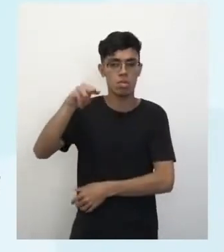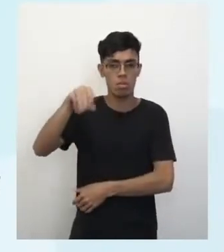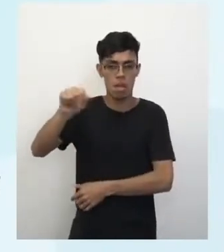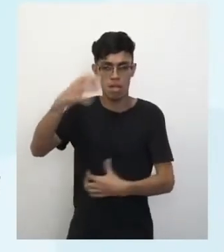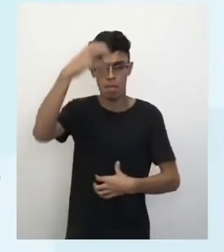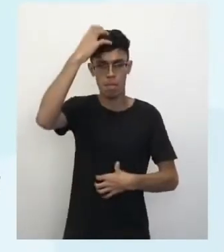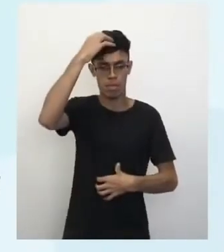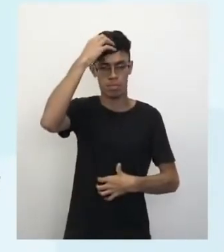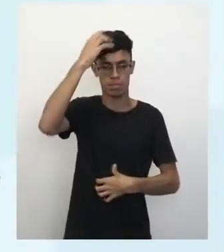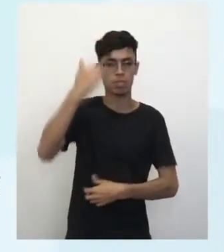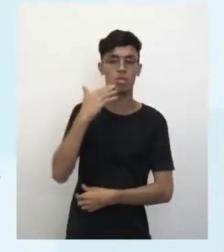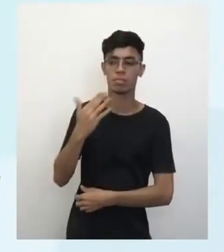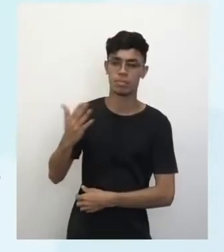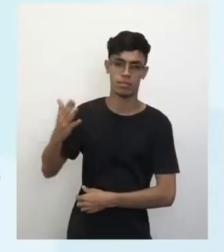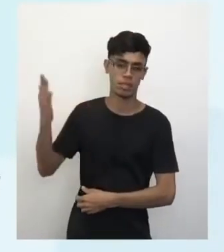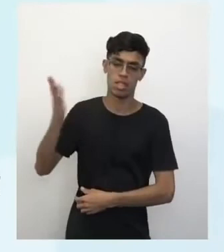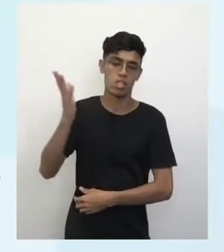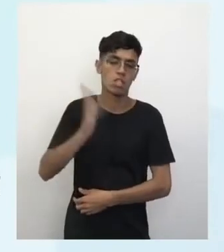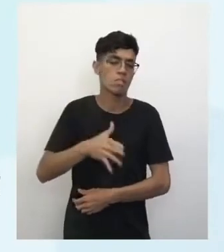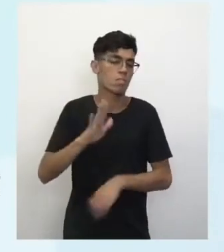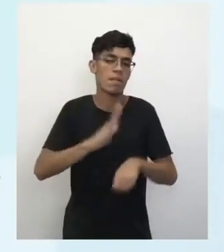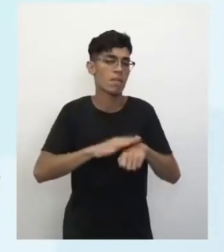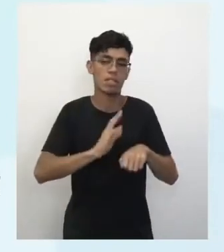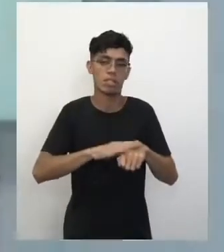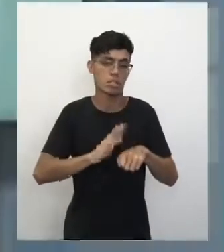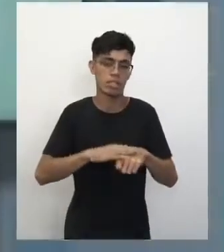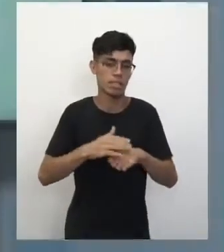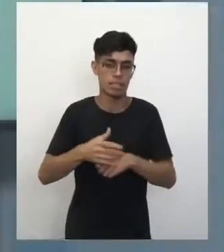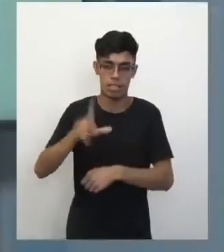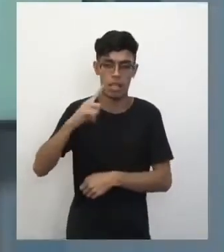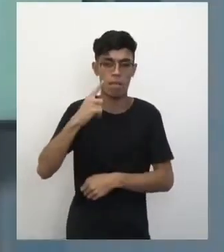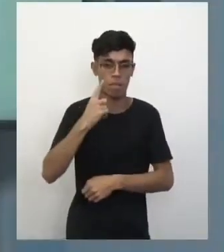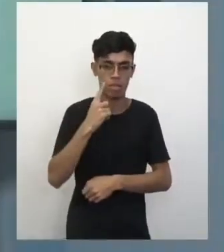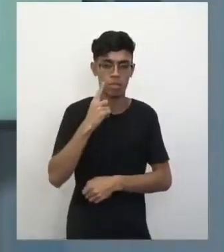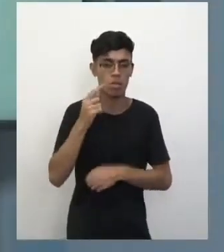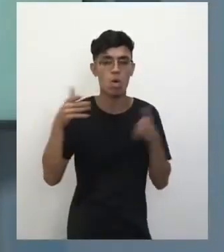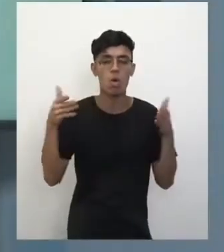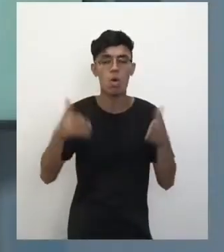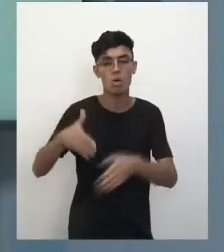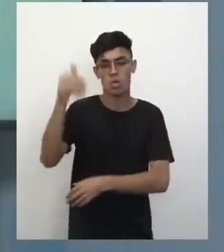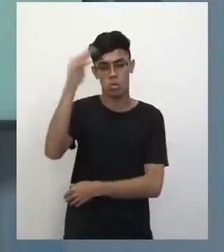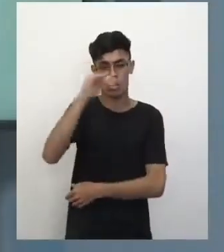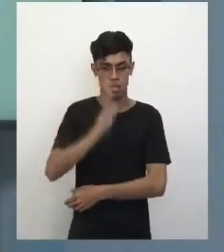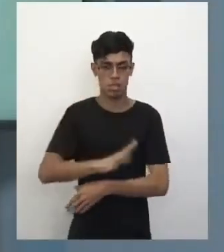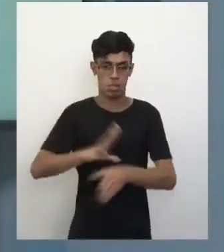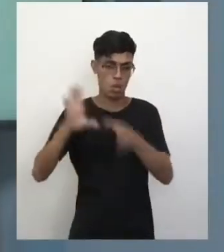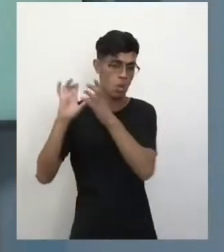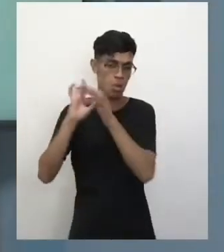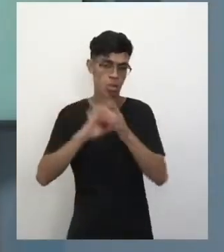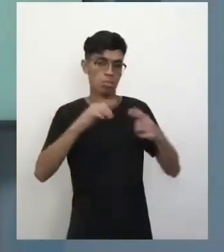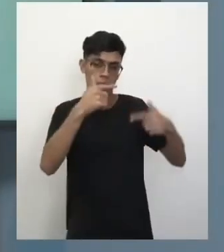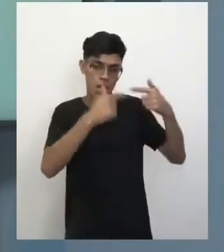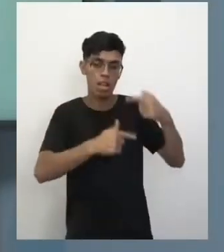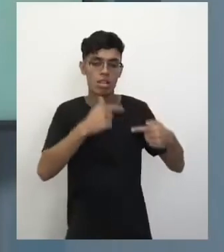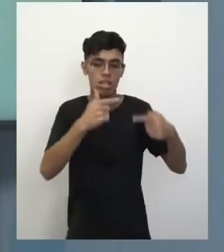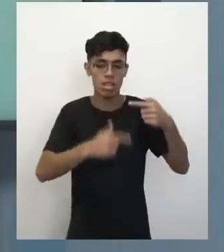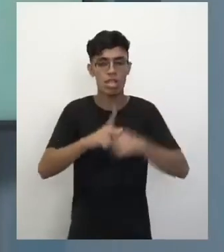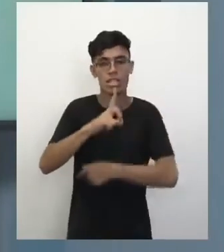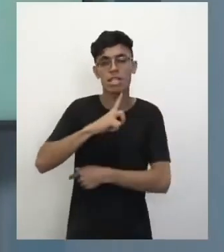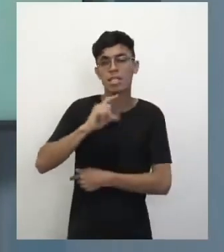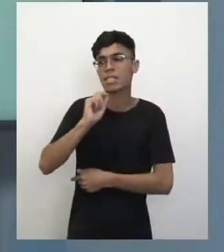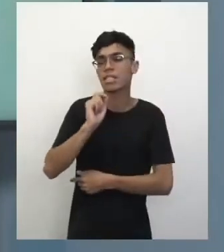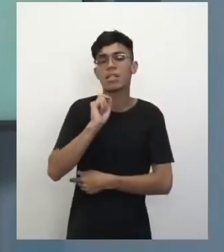Mas, enfim, né, o estrago já estava feito, até porque a gente vê hoje no Brasil, né, no contexto político, etc. e tal, que muitas